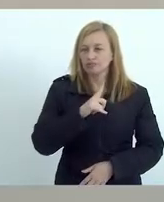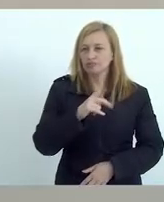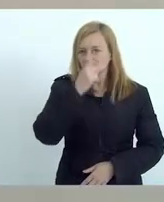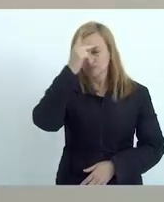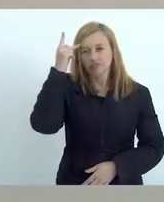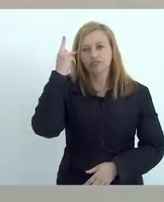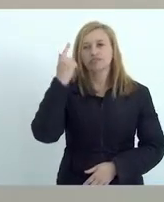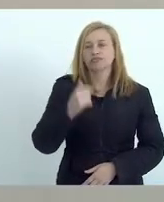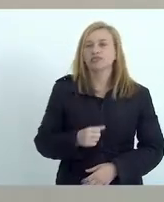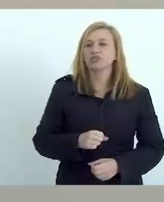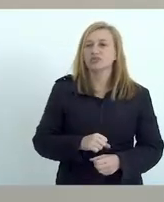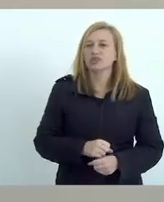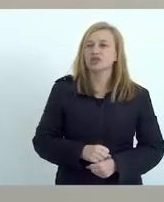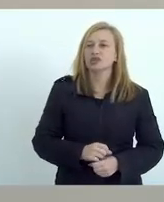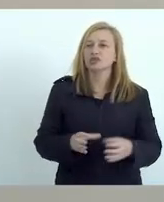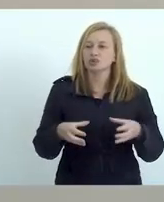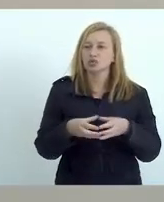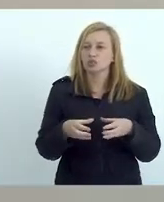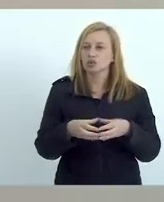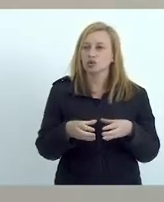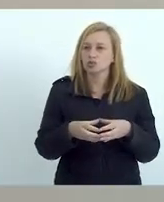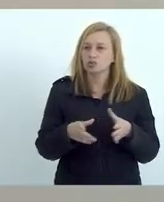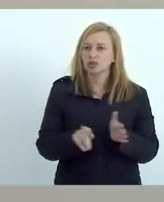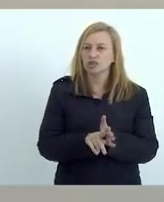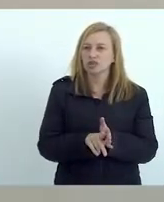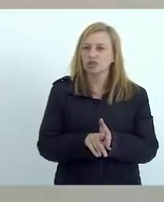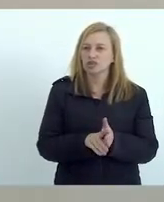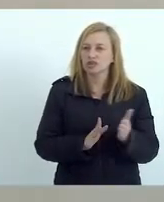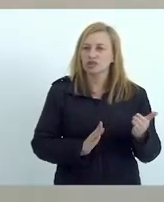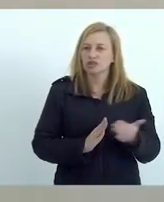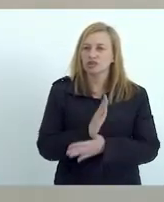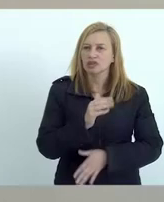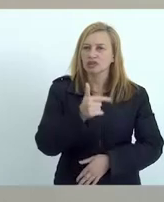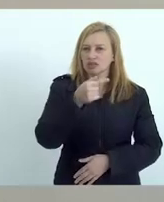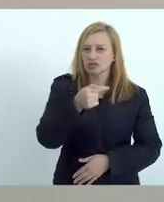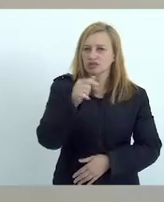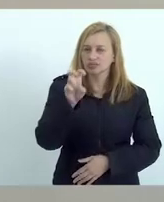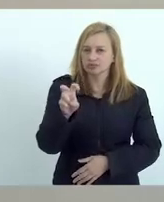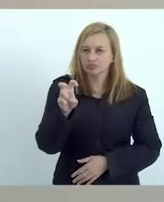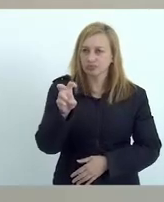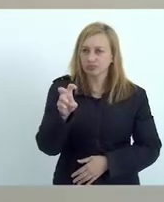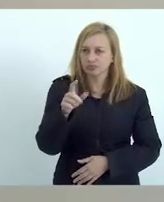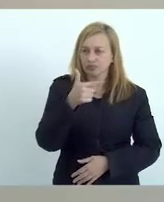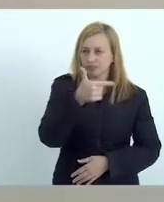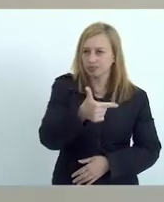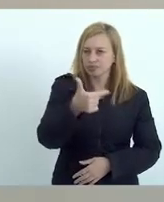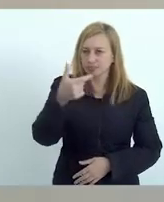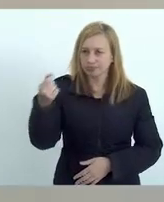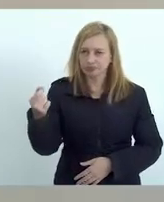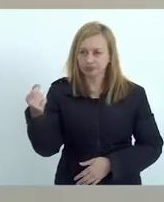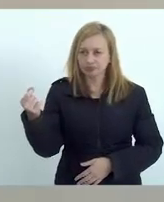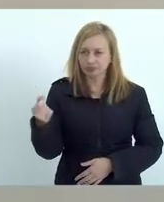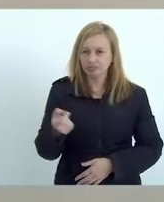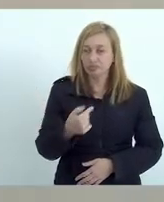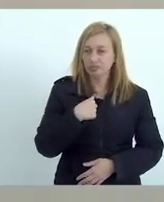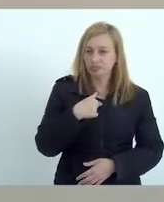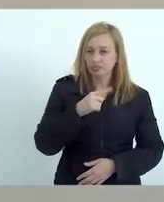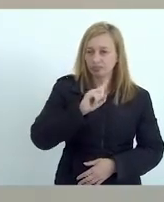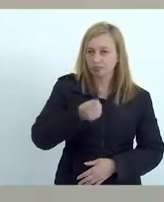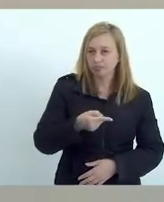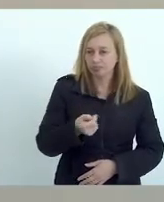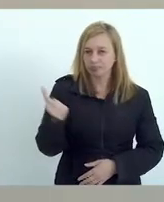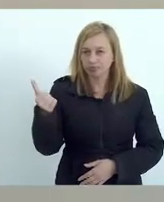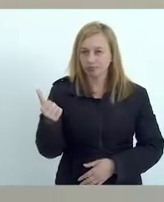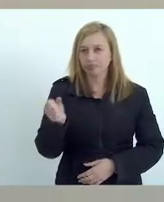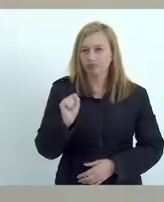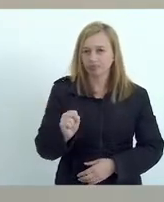que tá na nossa conta do nosso grupo que passou aí no 75 duzentos e pouco eu passei mil e pouco